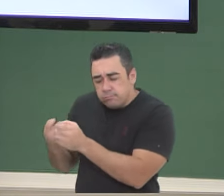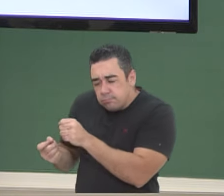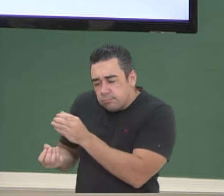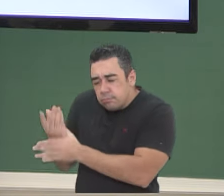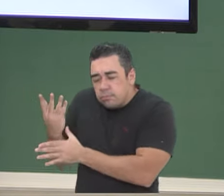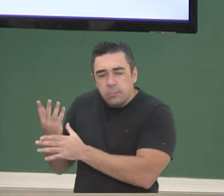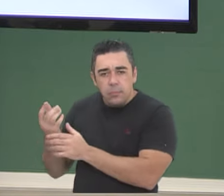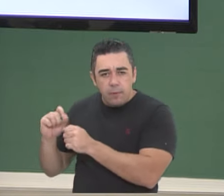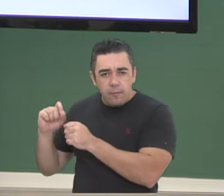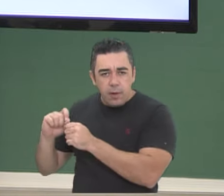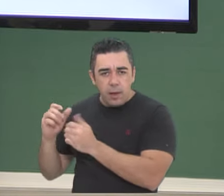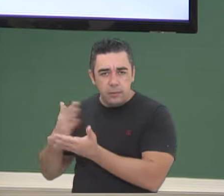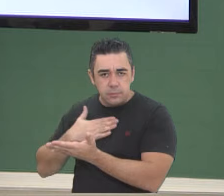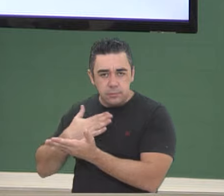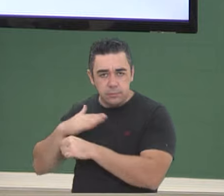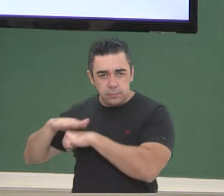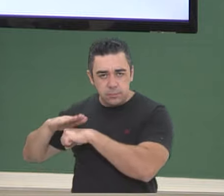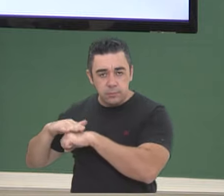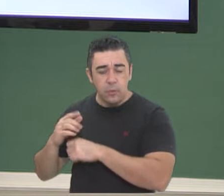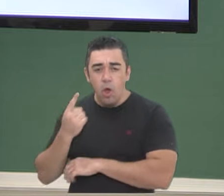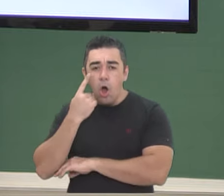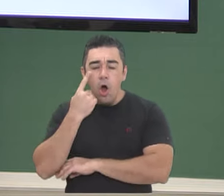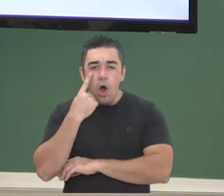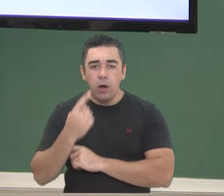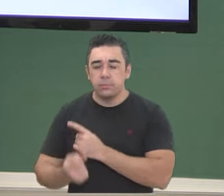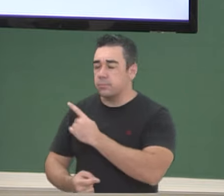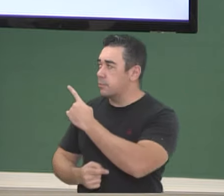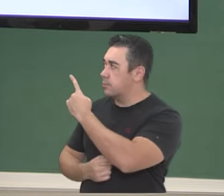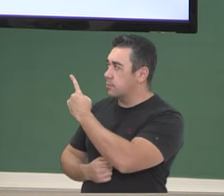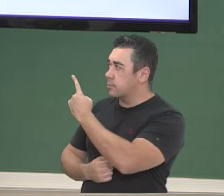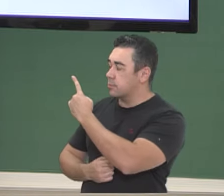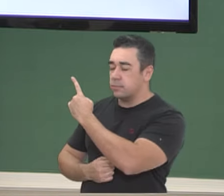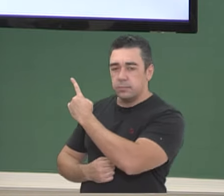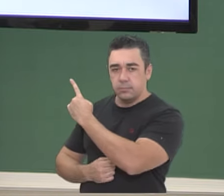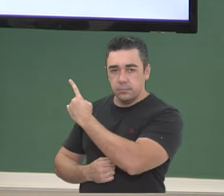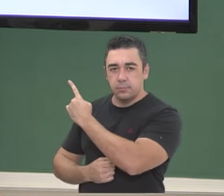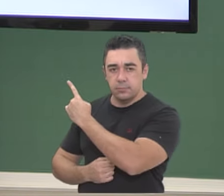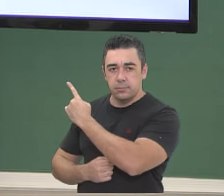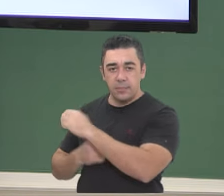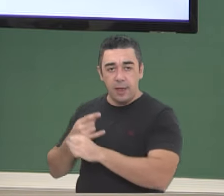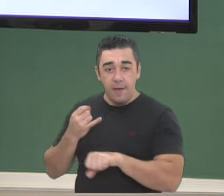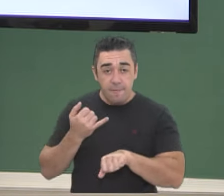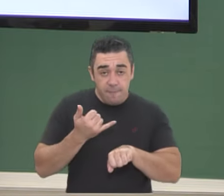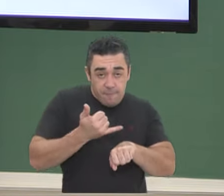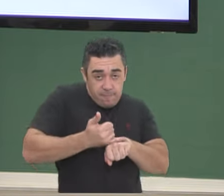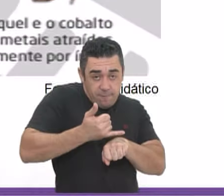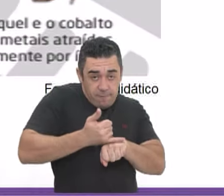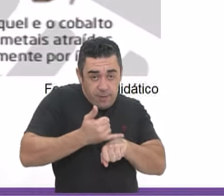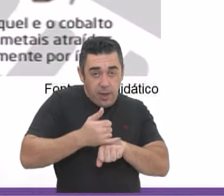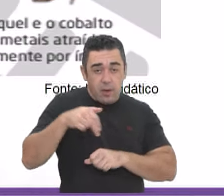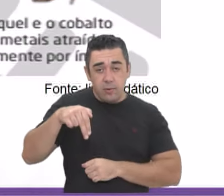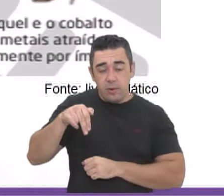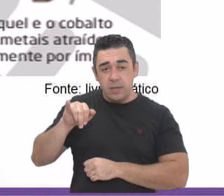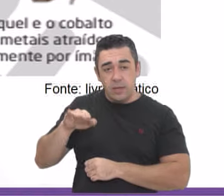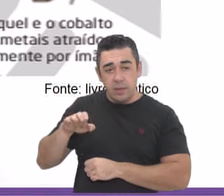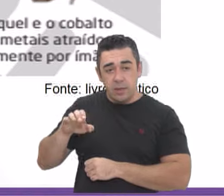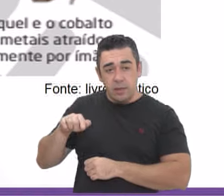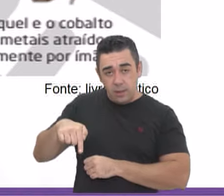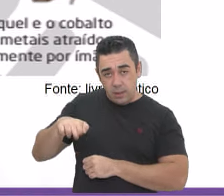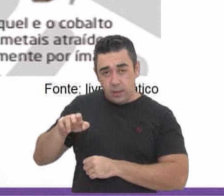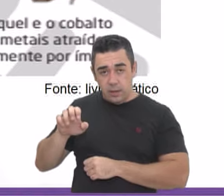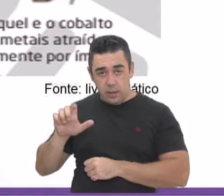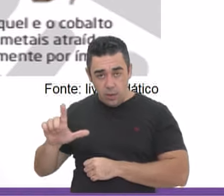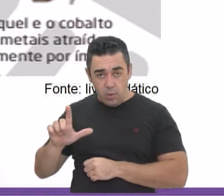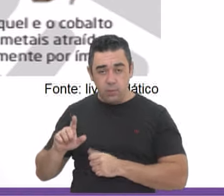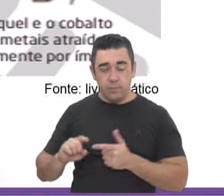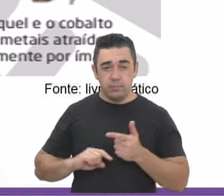tá olha só aqui na imagem que nós temos e o ferro o níquel o cobalto são